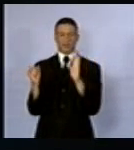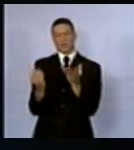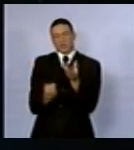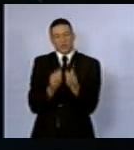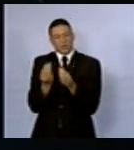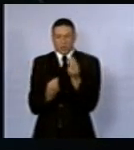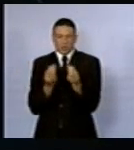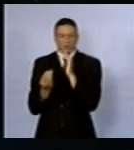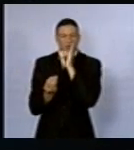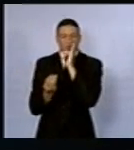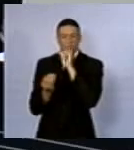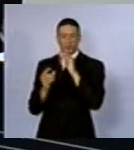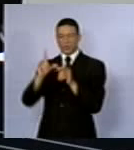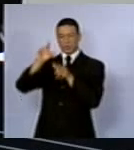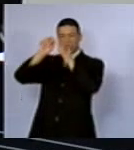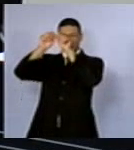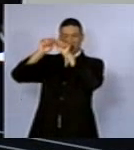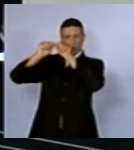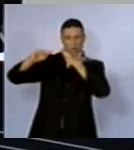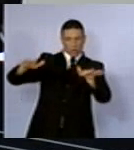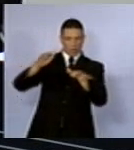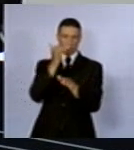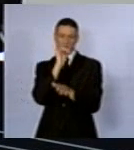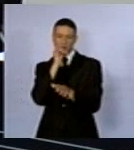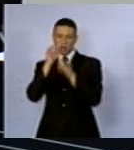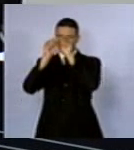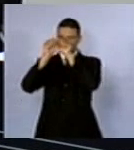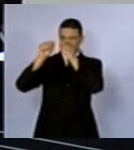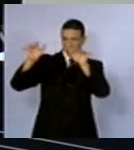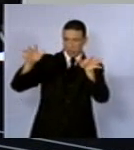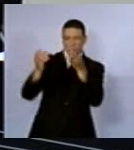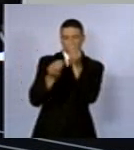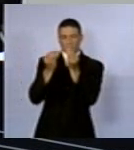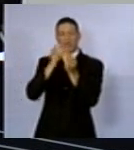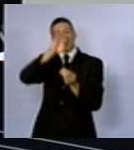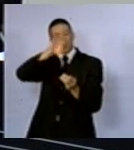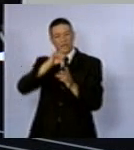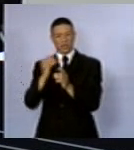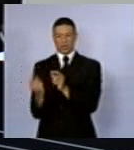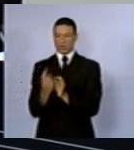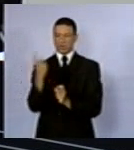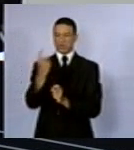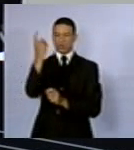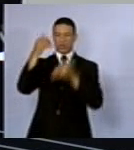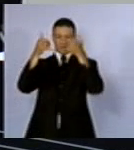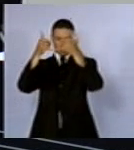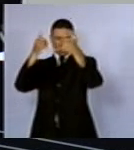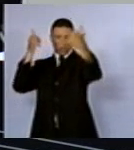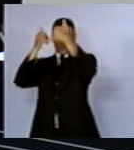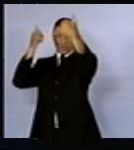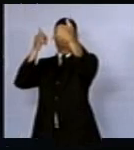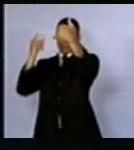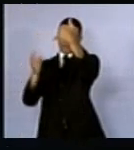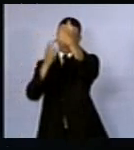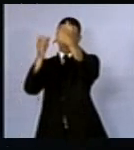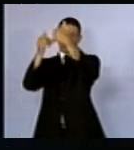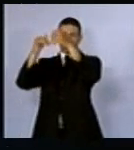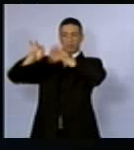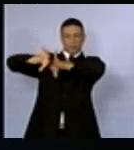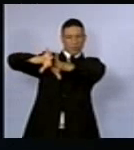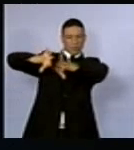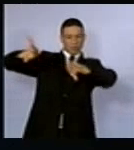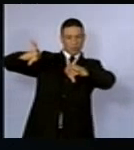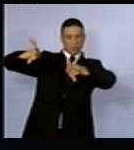a forma de se promover a redução do magnetismo é afastar a fonte emissora, no caso, os cabos. Então, ou